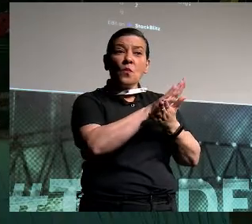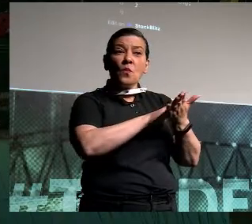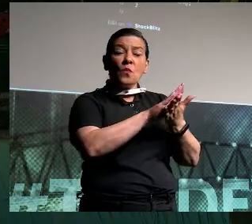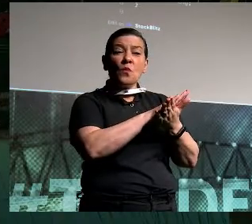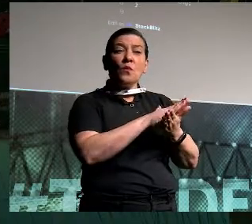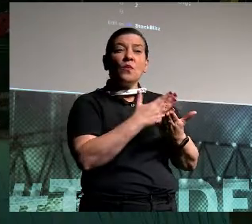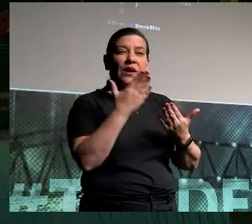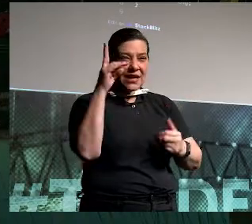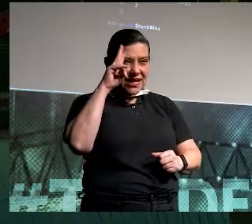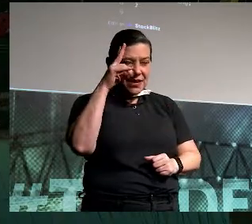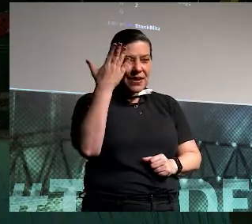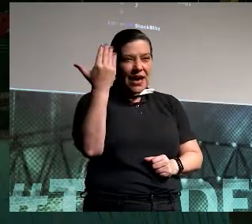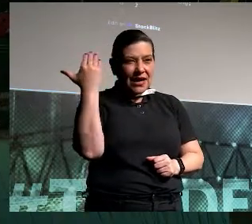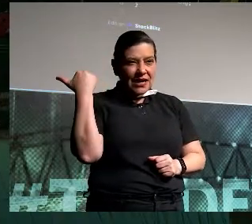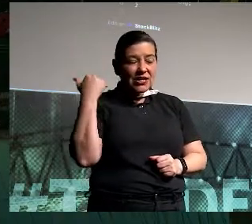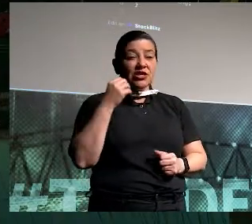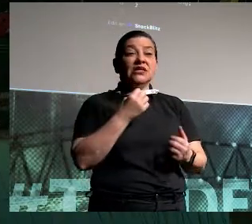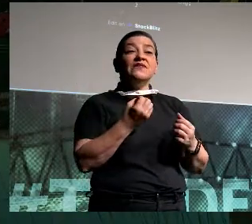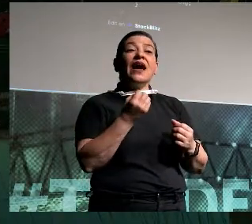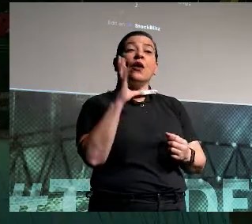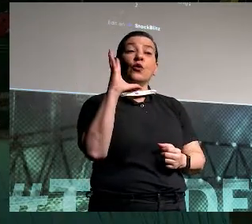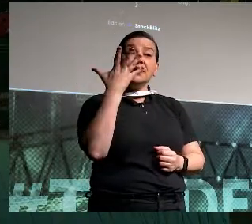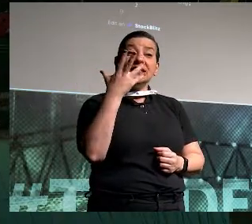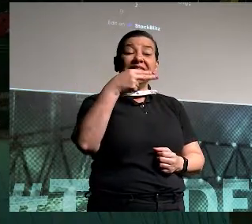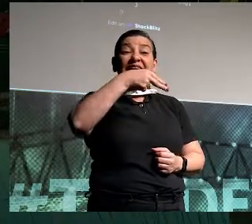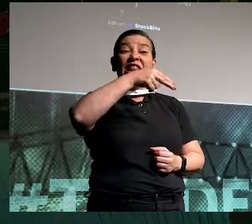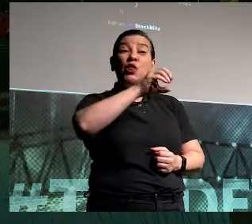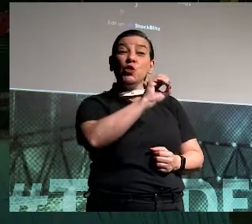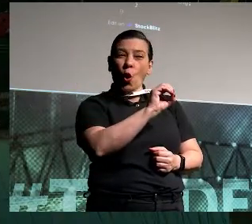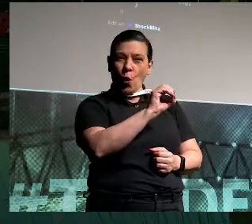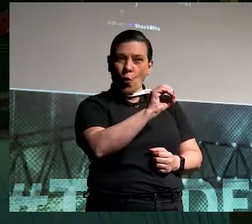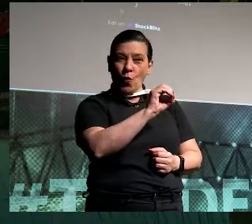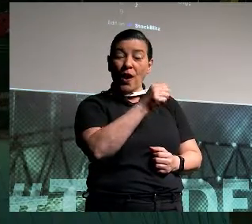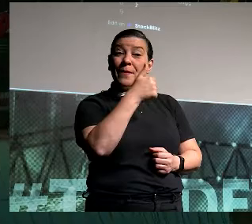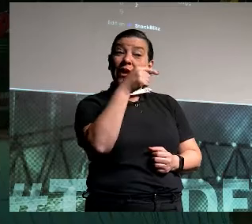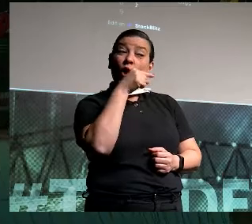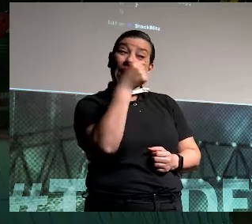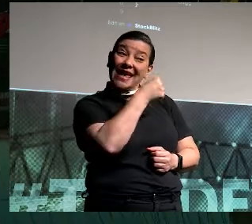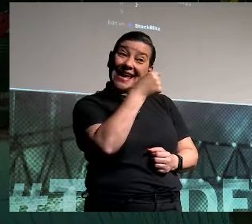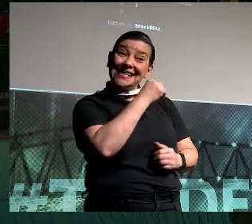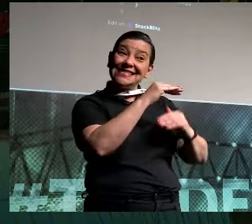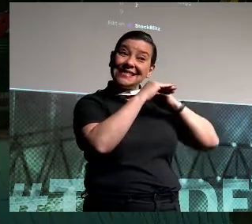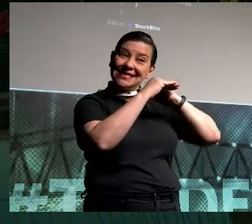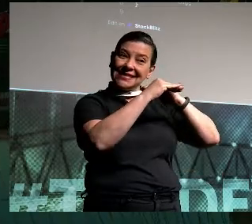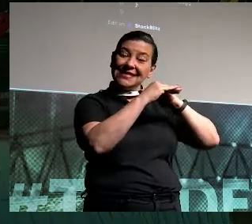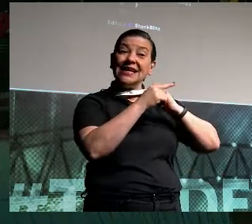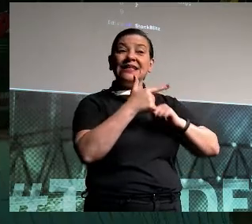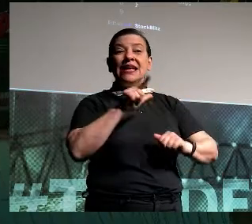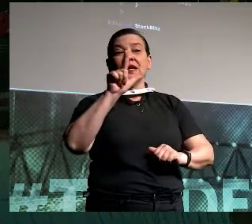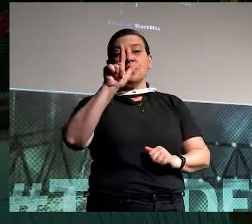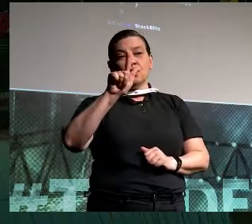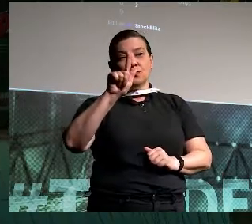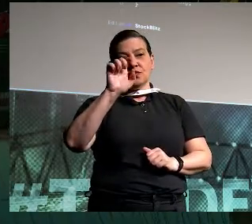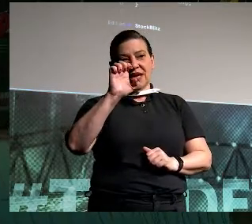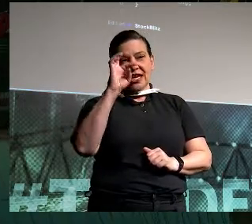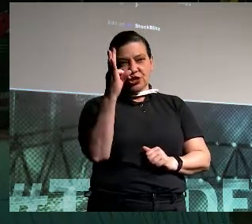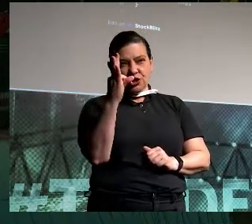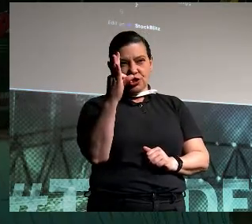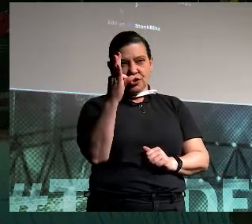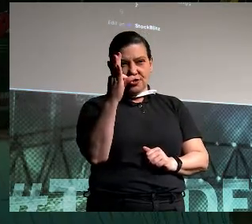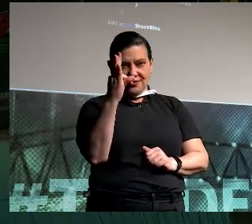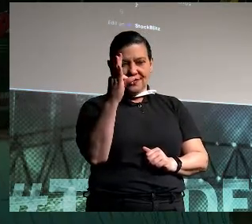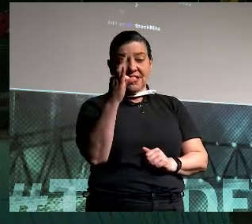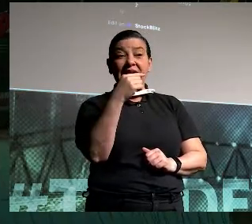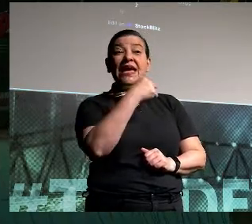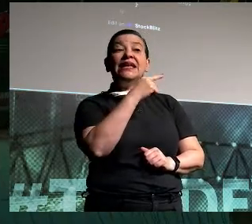que eu comentei para vocês. Melhor do que N, usem ele por padrão. Daí eu tenho a função get, que vai fazer a requisição do tipo get. E ele tem